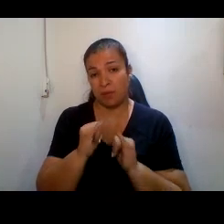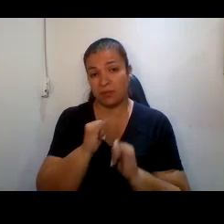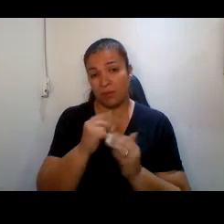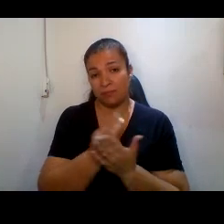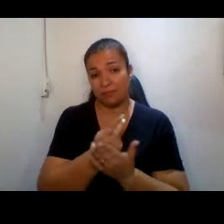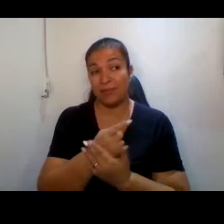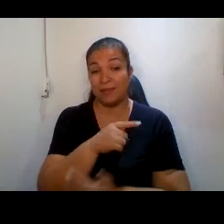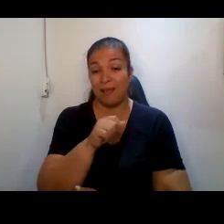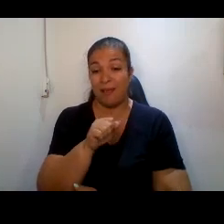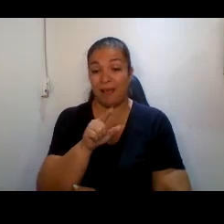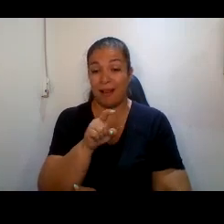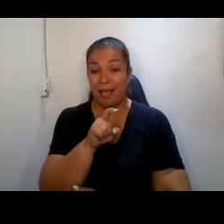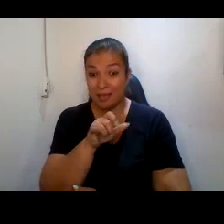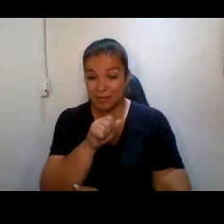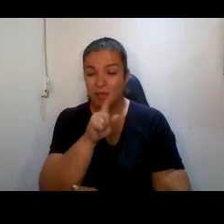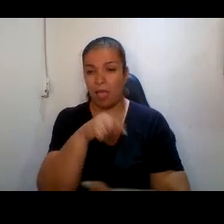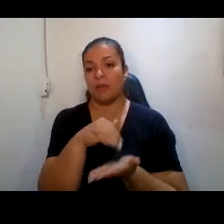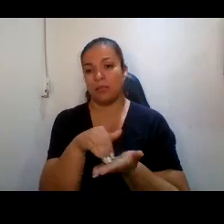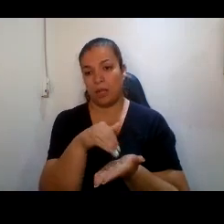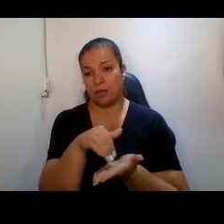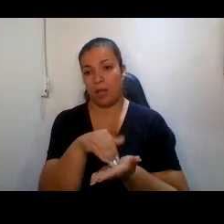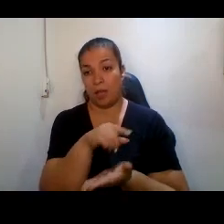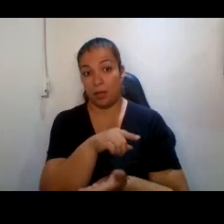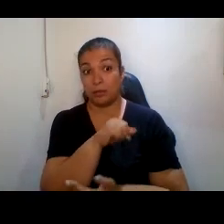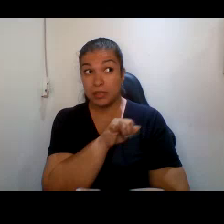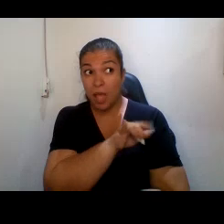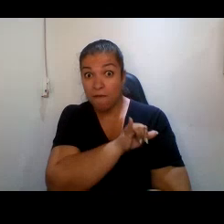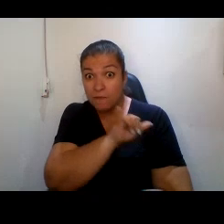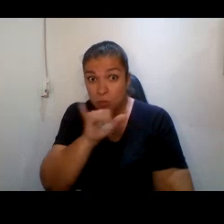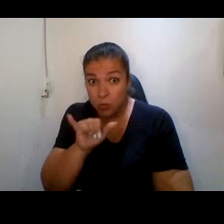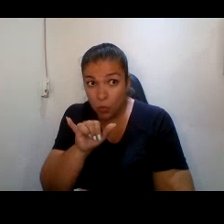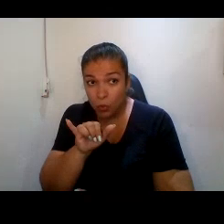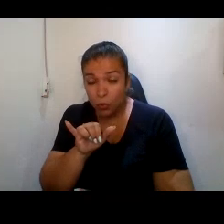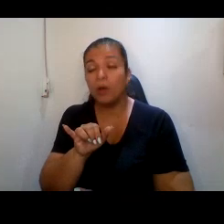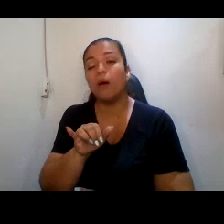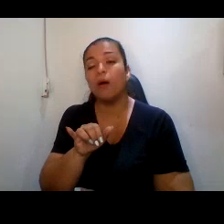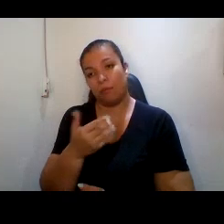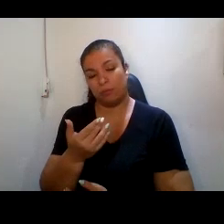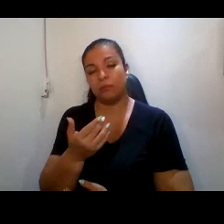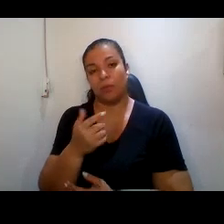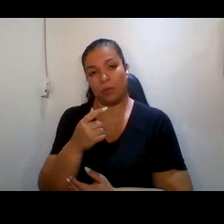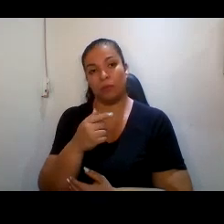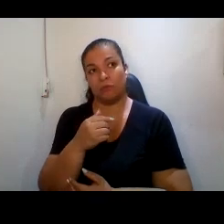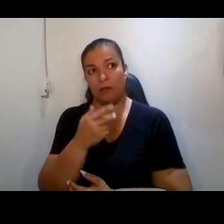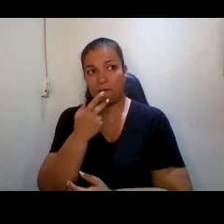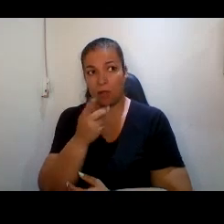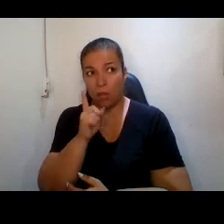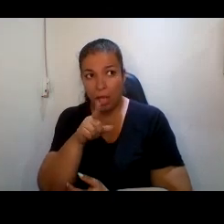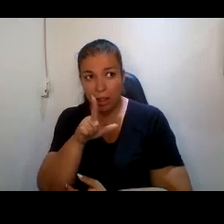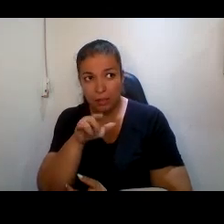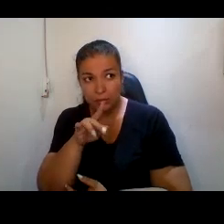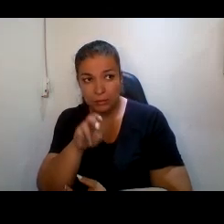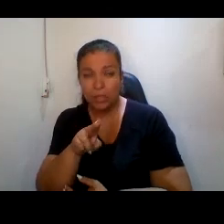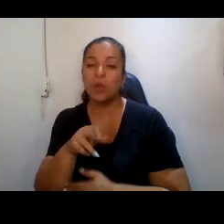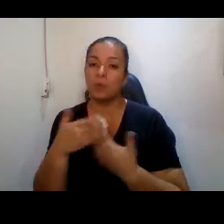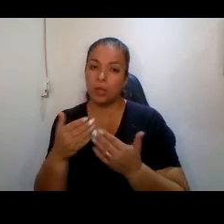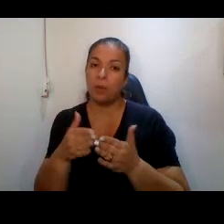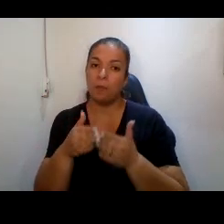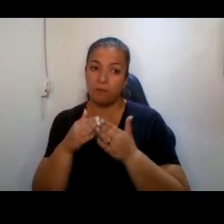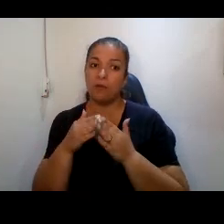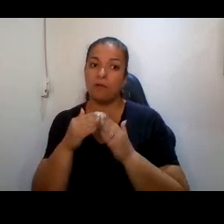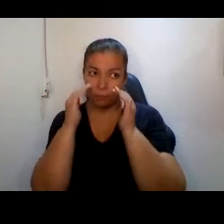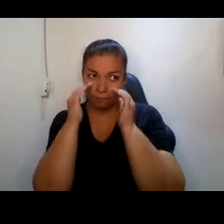secretárias, se ela informou dessa forma, então, gentileza, atender, viu, gente? Enviar, então.